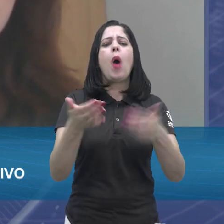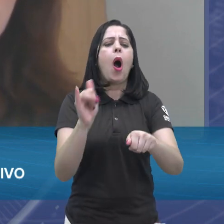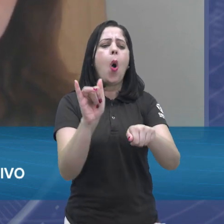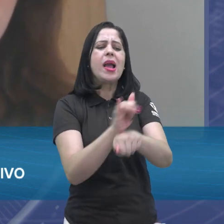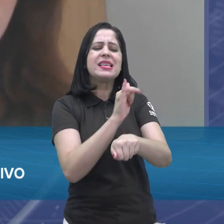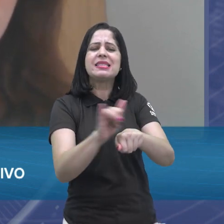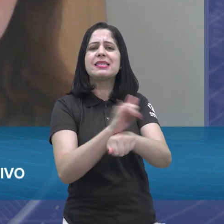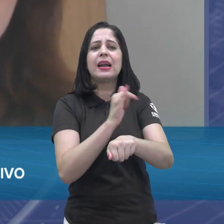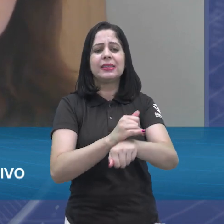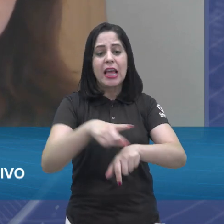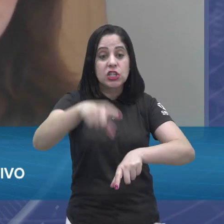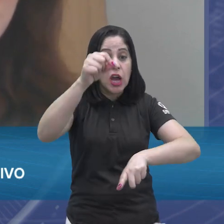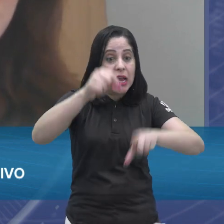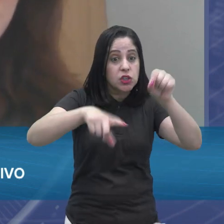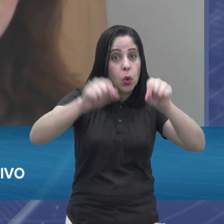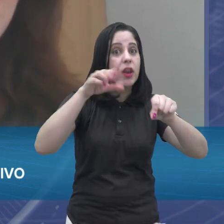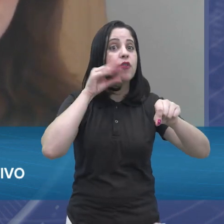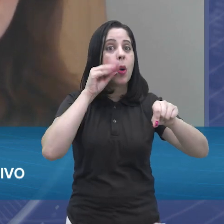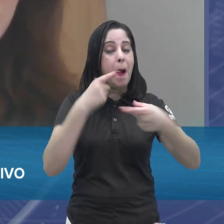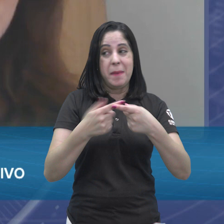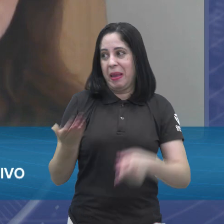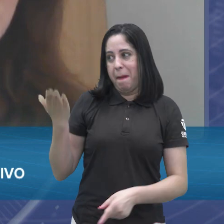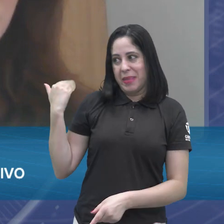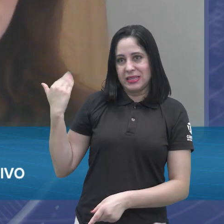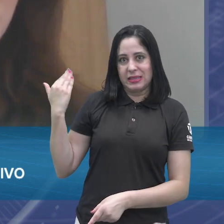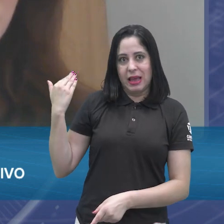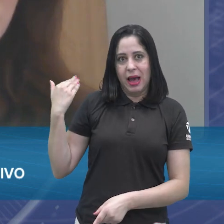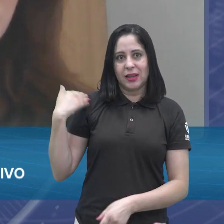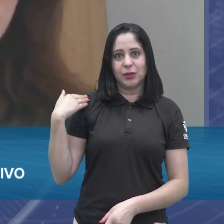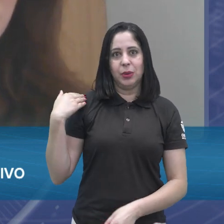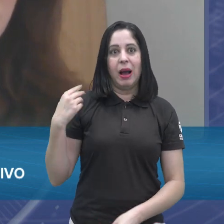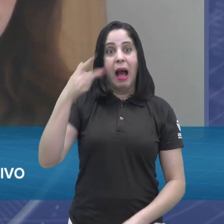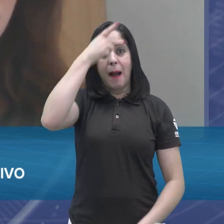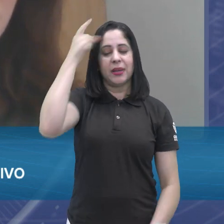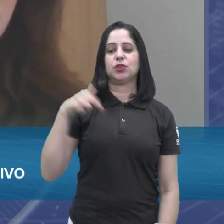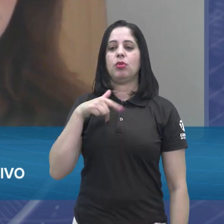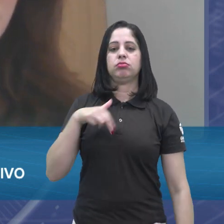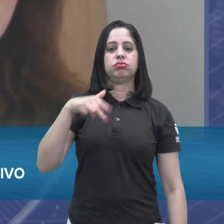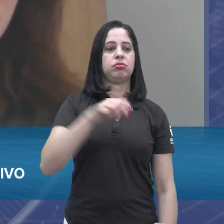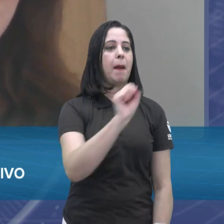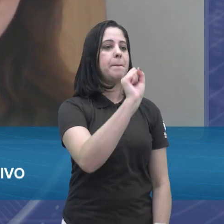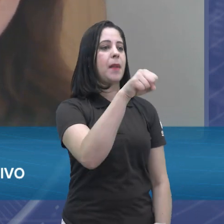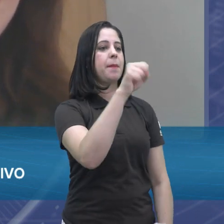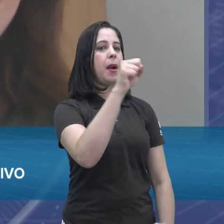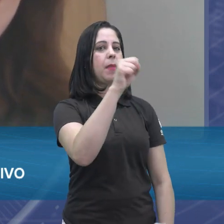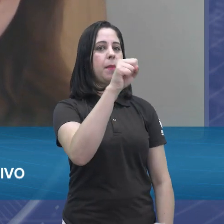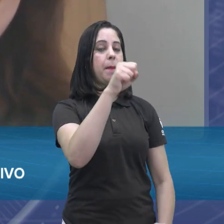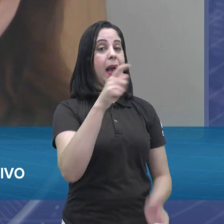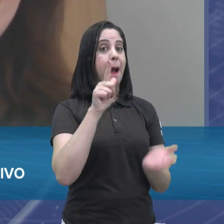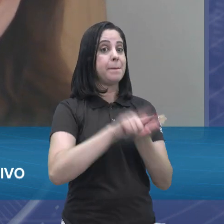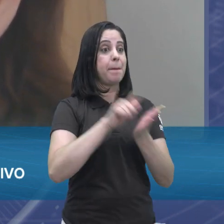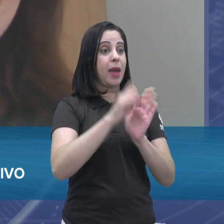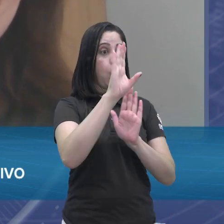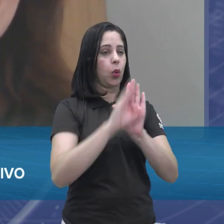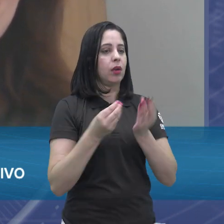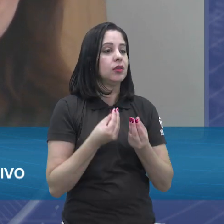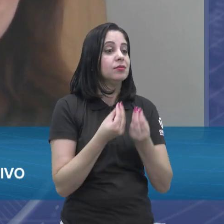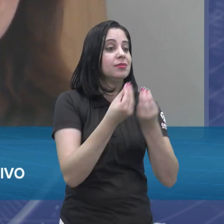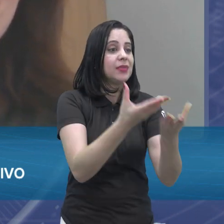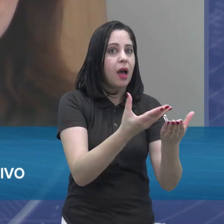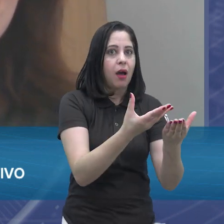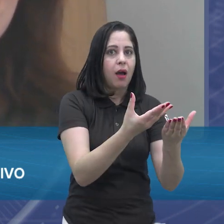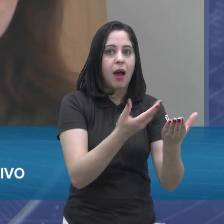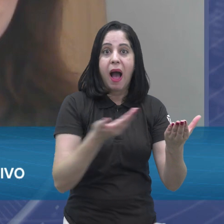da internet. Antigamente, para você conseguir um trabalho, você tinha que bater na porta da empresa, entregar o seu currículo físico. Hoje